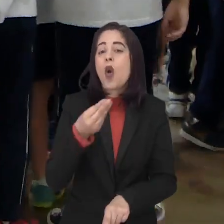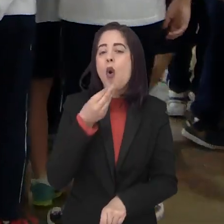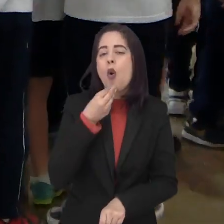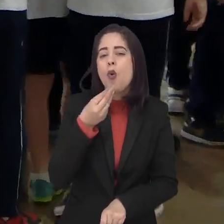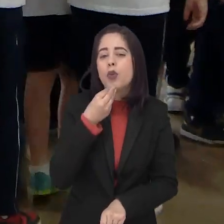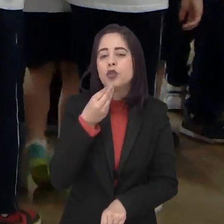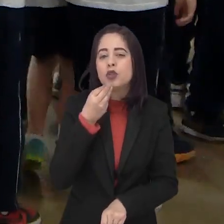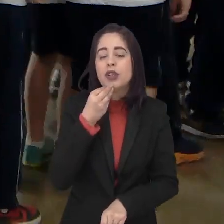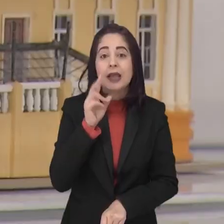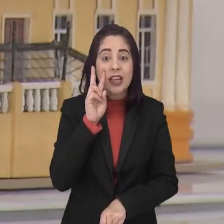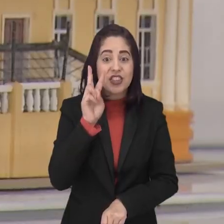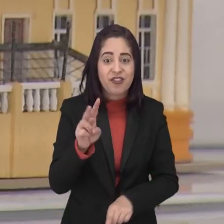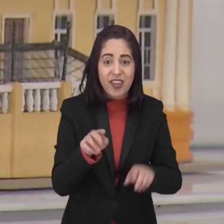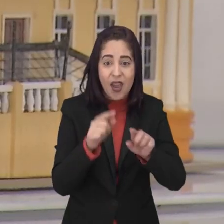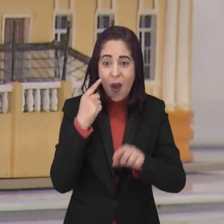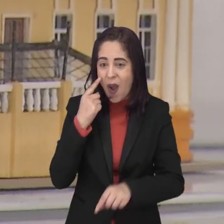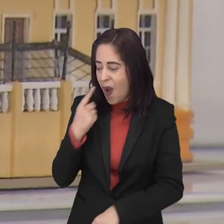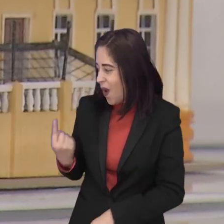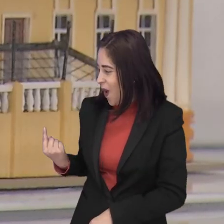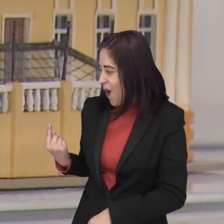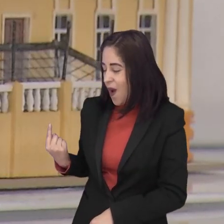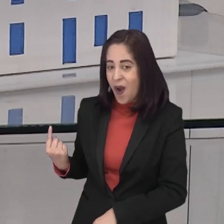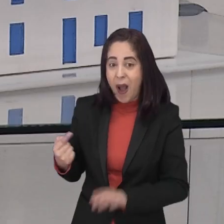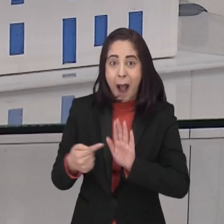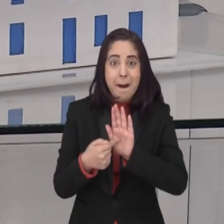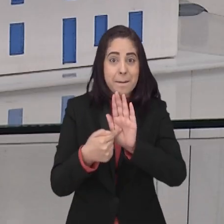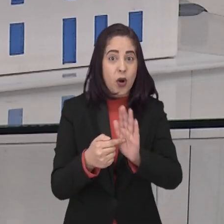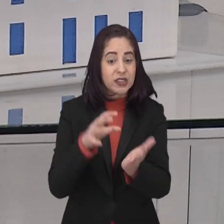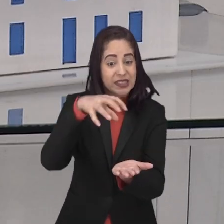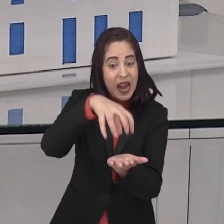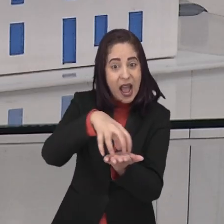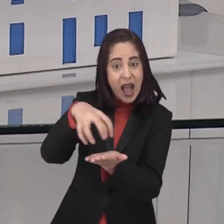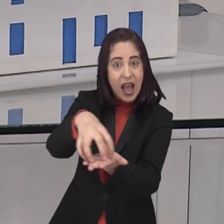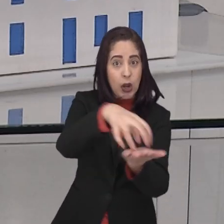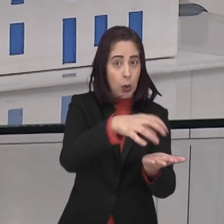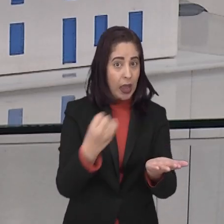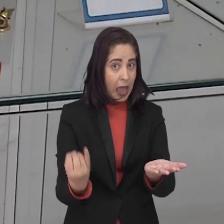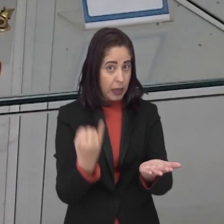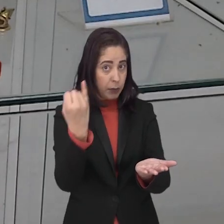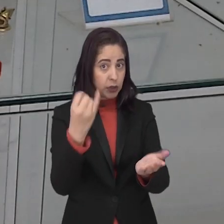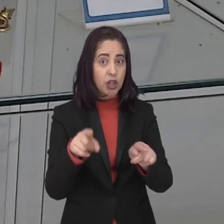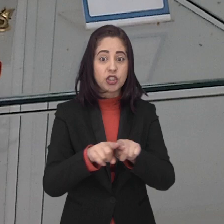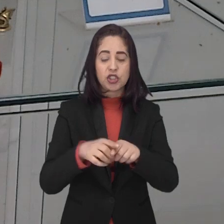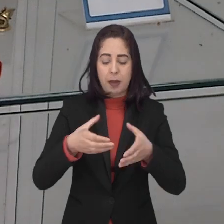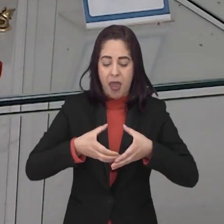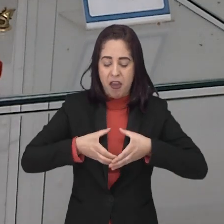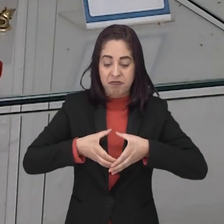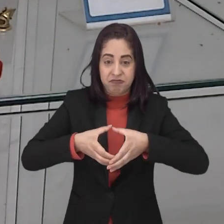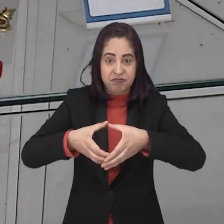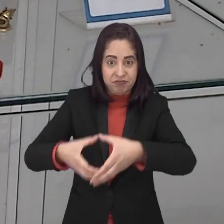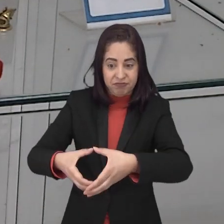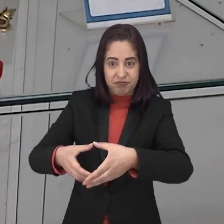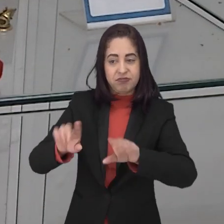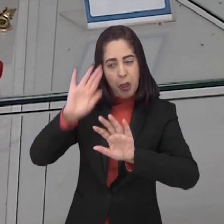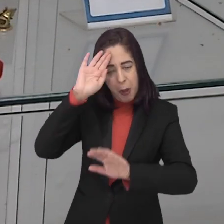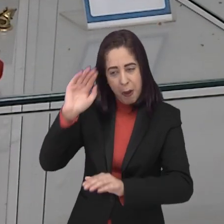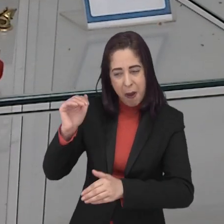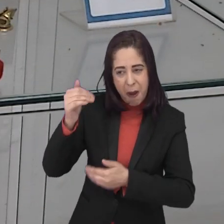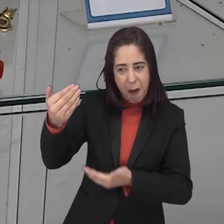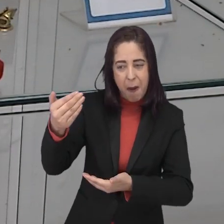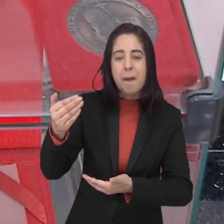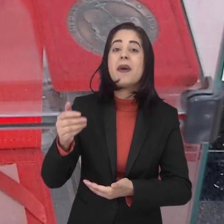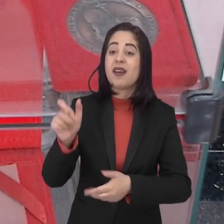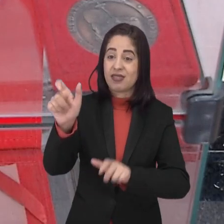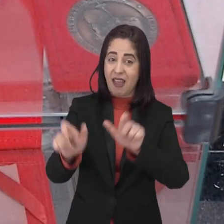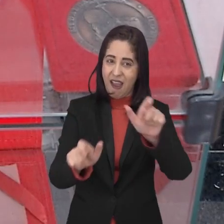a oportunidade de ver maquetes que representam pontos importantes de nosso município e medalhas que são concedidas a